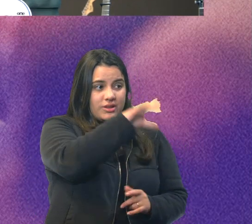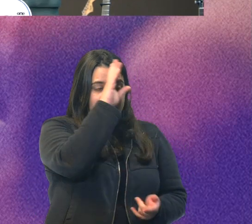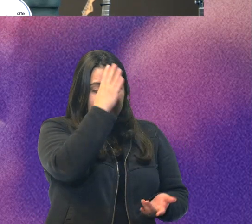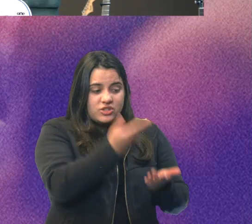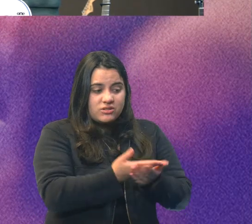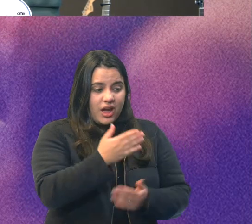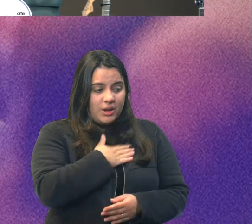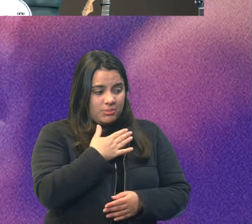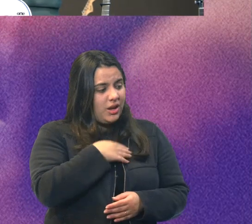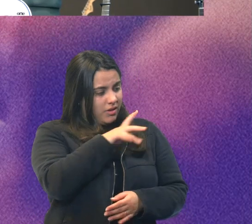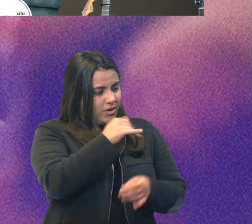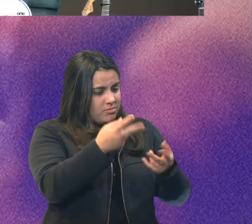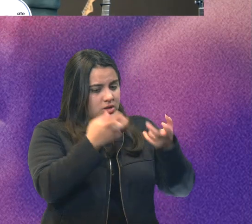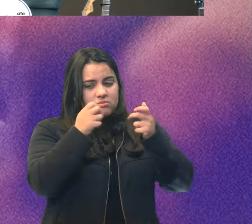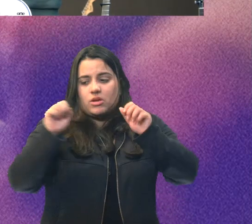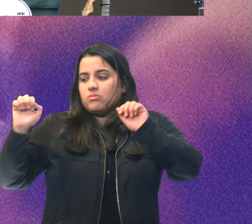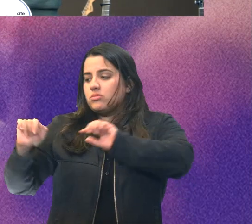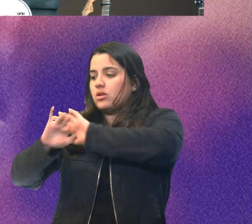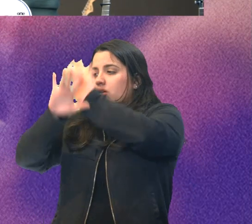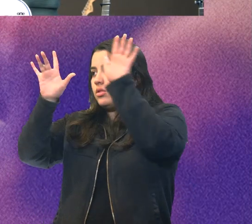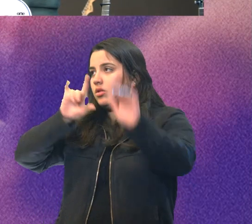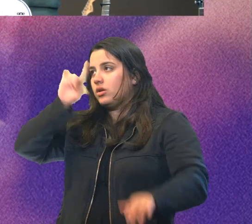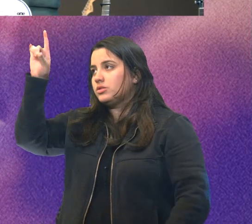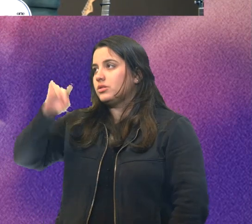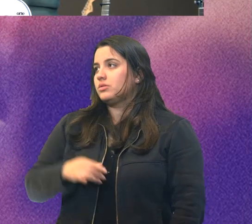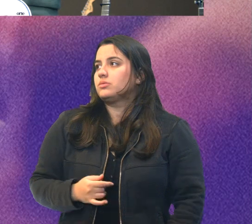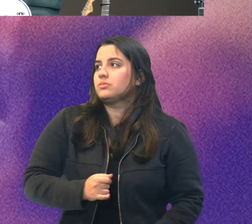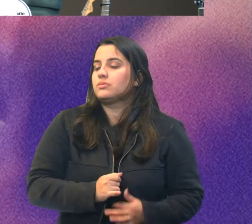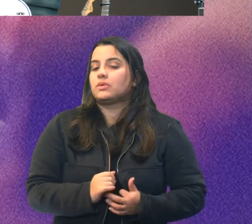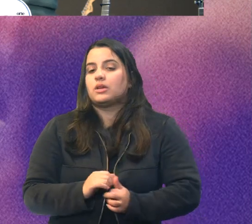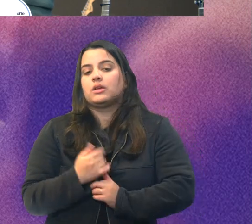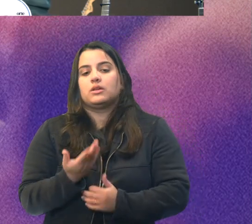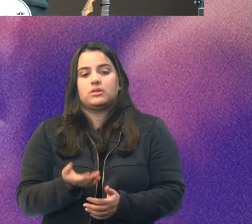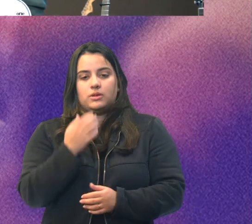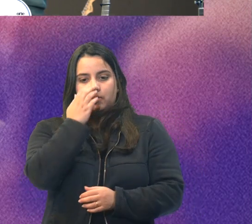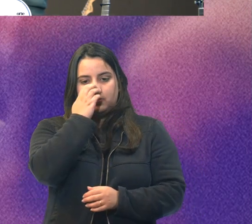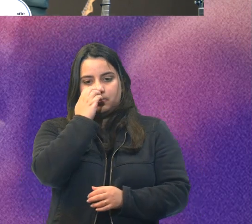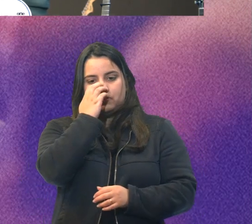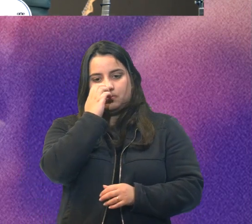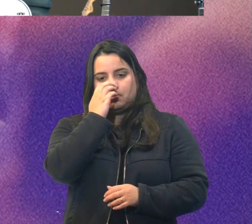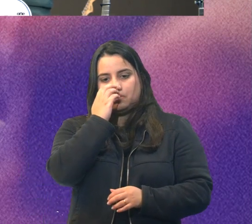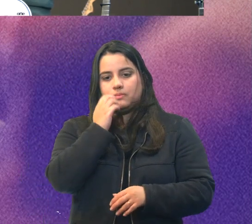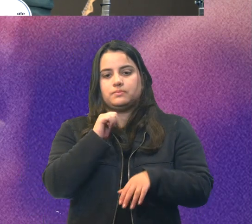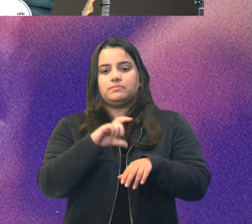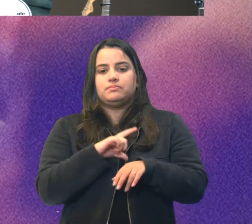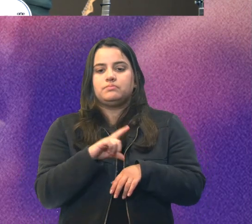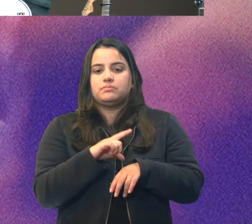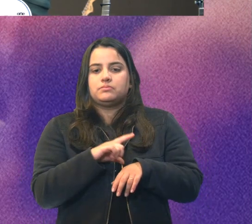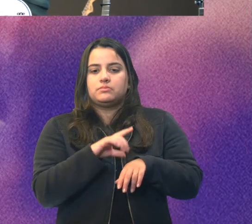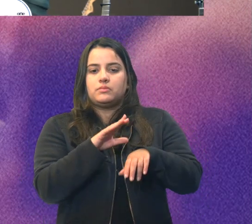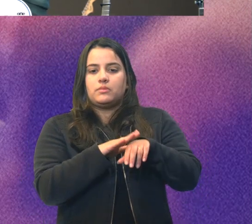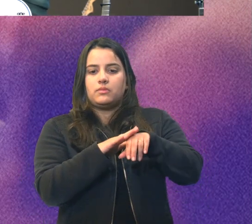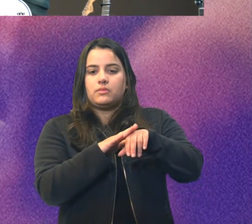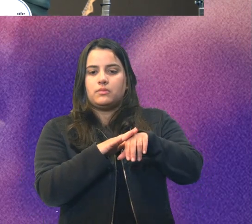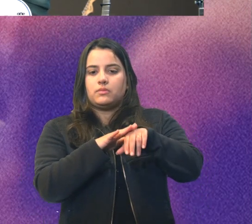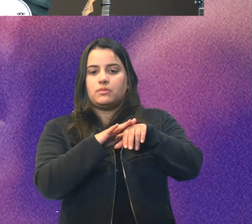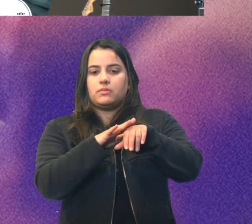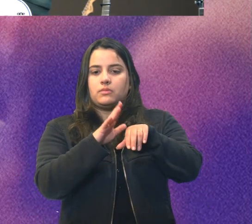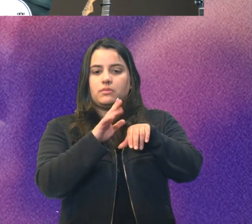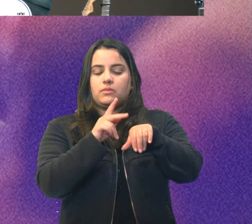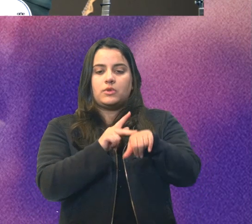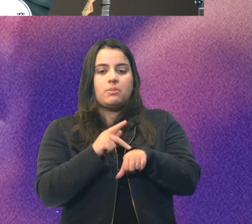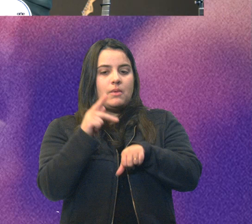de Deus? Então tiraram a pedra. Jesus olhou para cima e disse, Pai, eu te agradeço porque